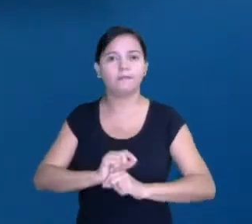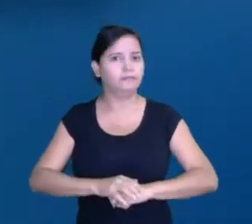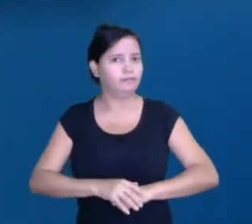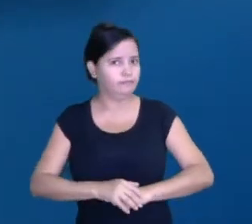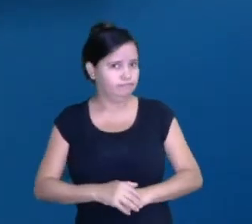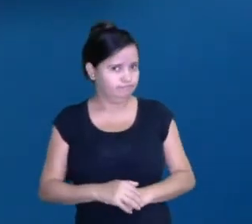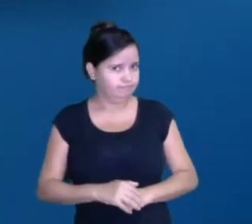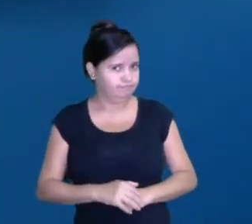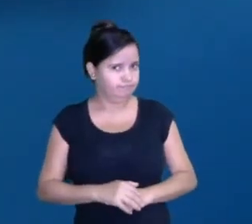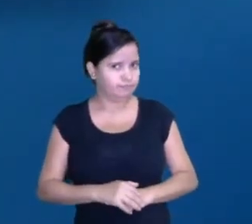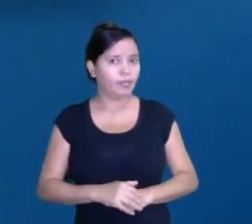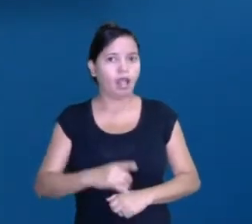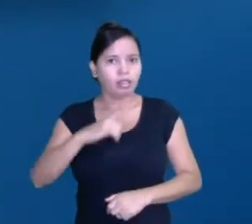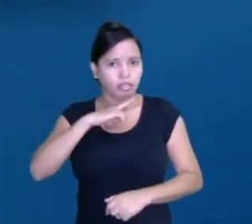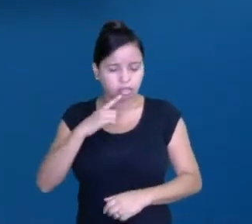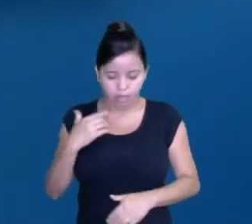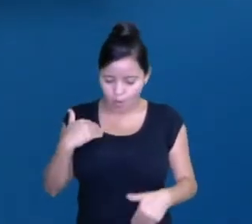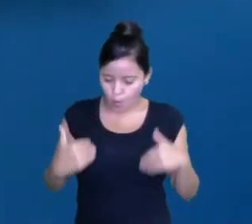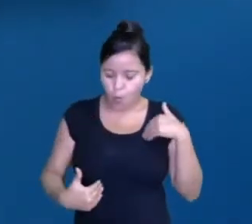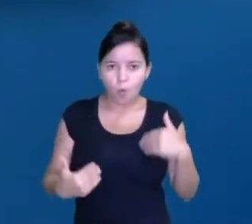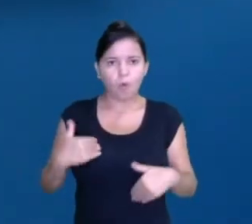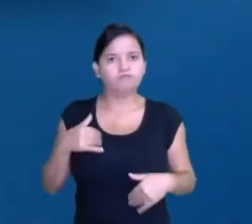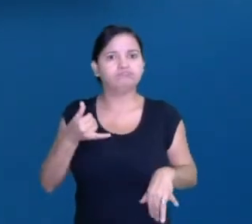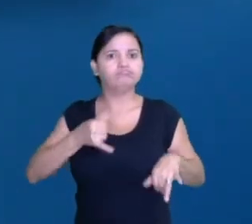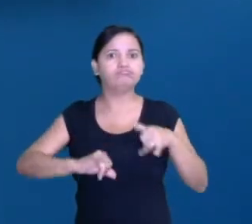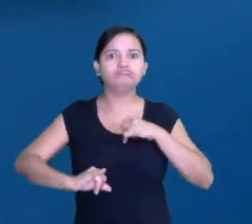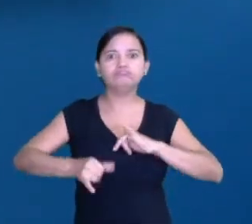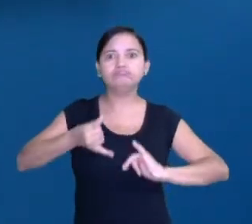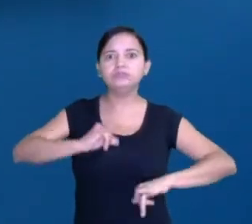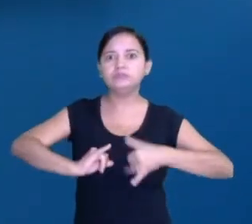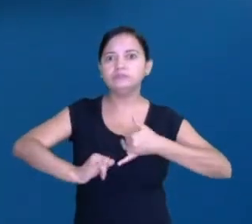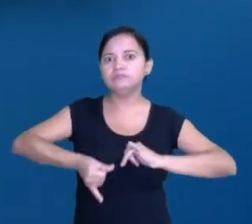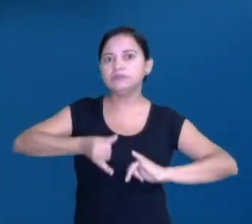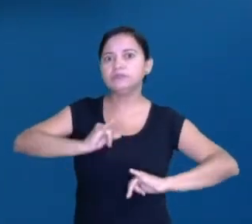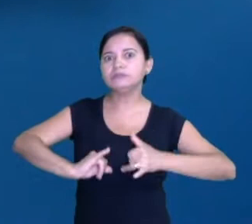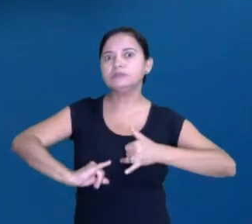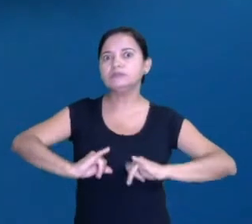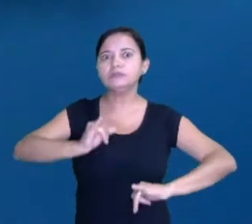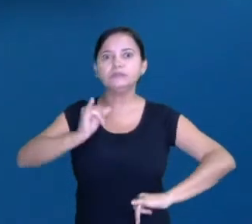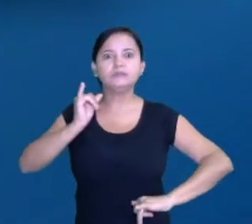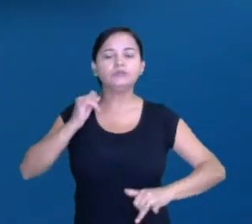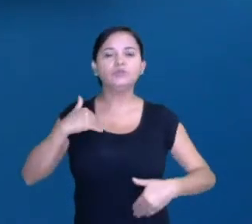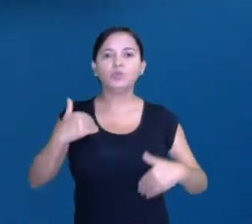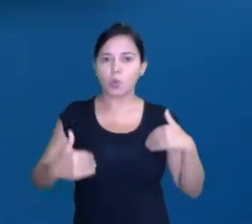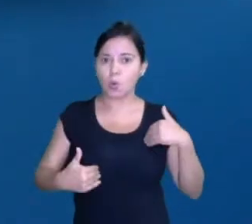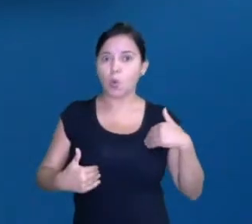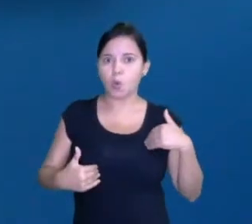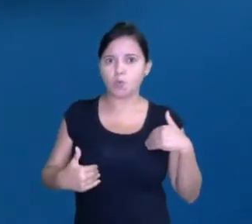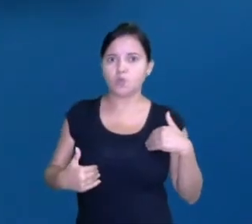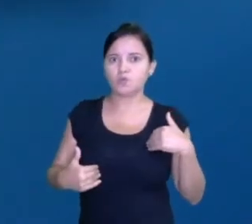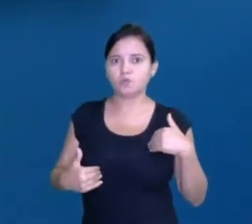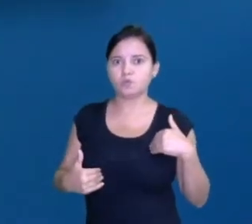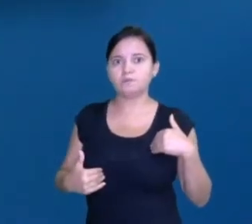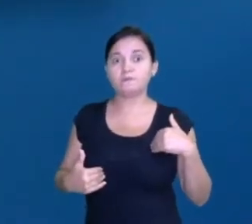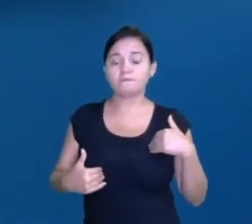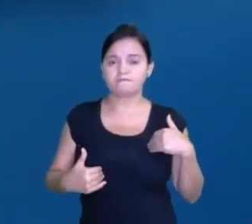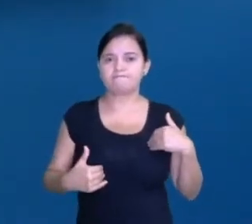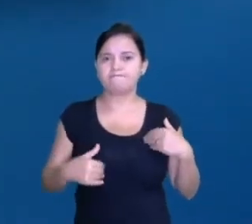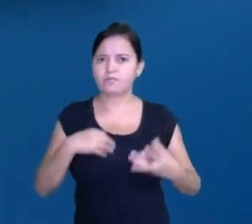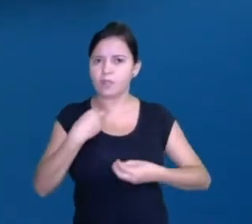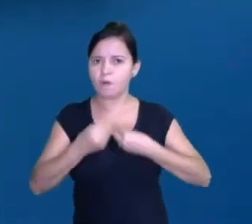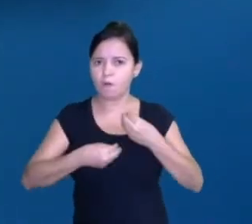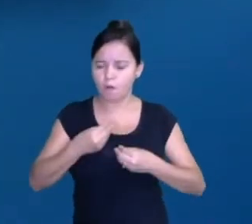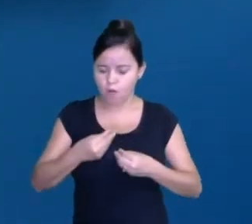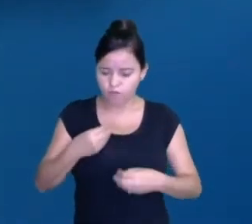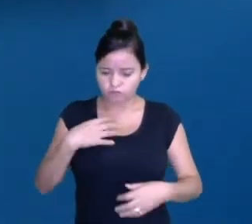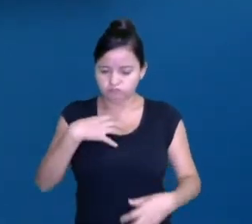mensageiros químicos. É alguém que manda mensagem ou para uma célula, ou para um sistema, ou para um órgão. A ideia é essa, é mandar uma mensagem.